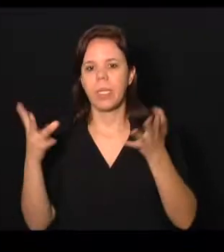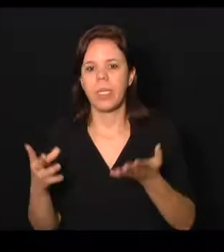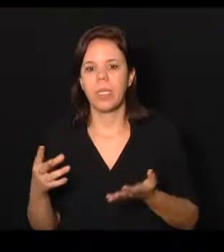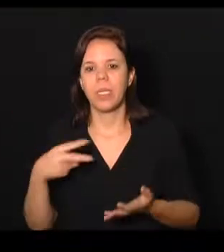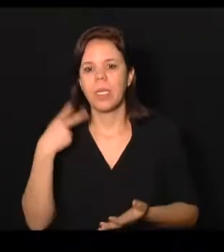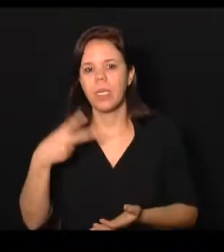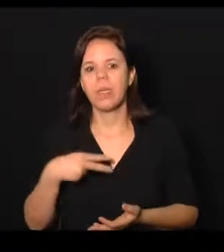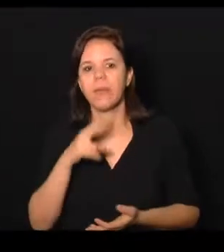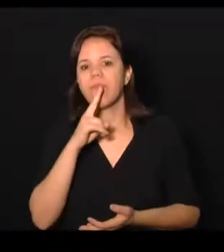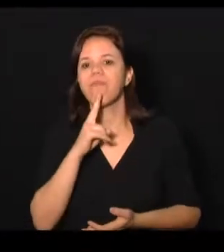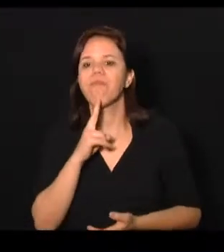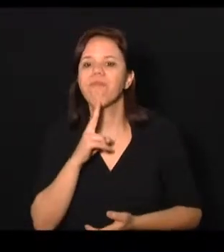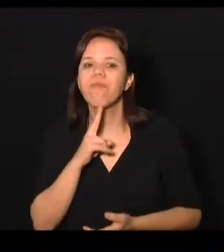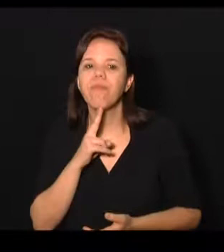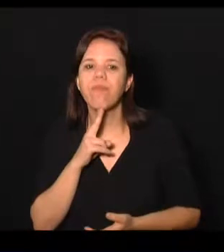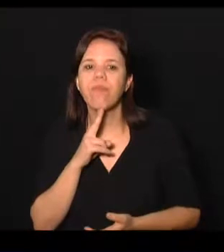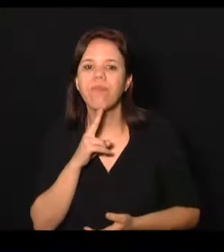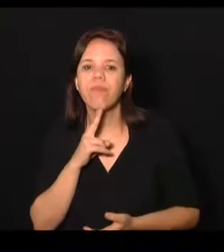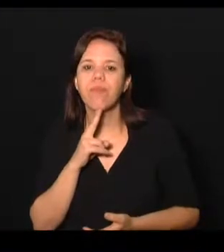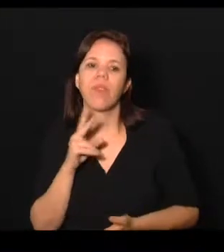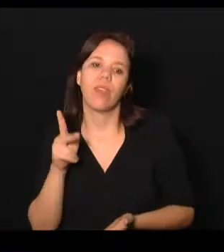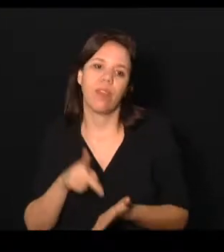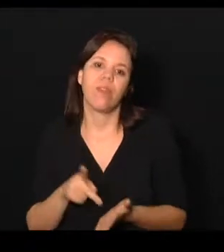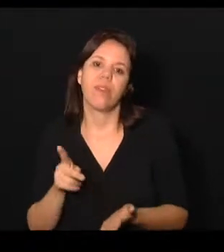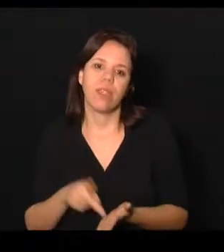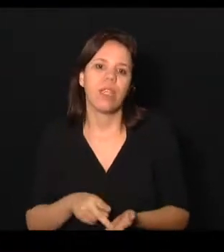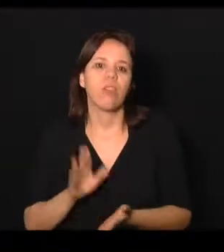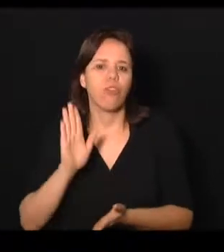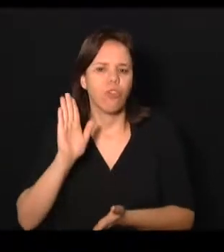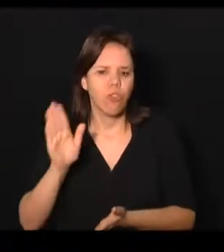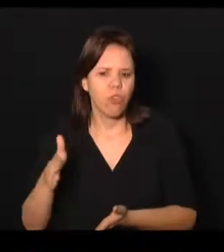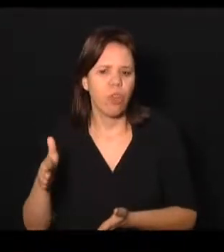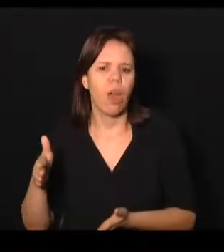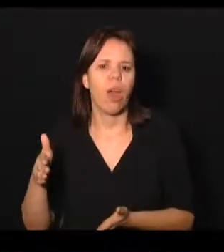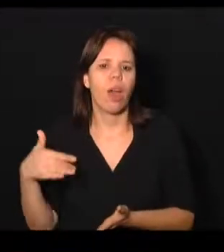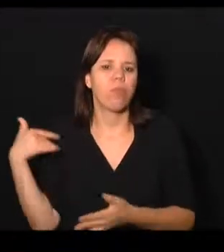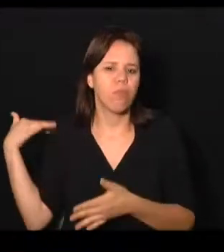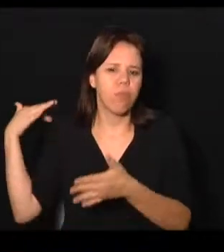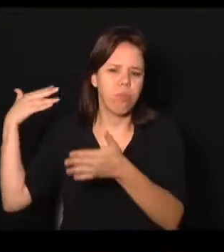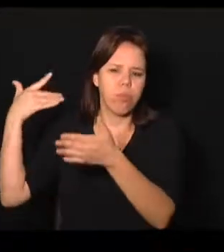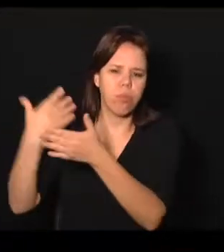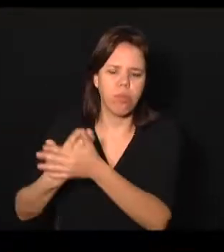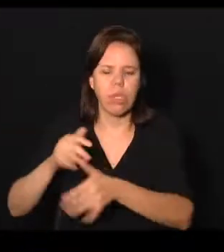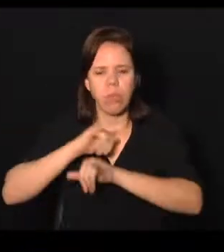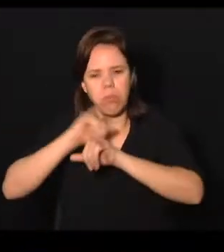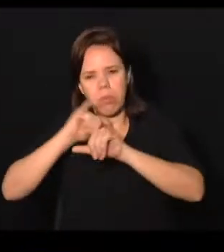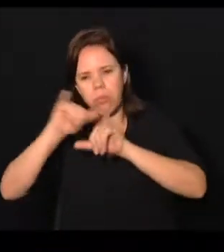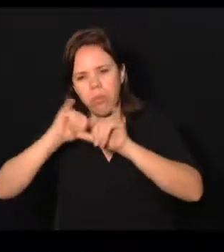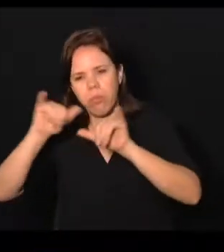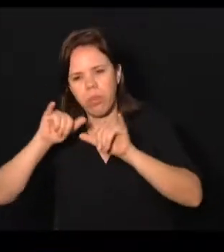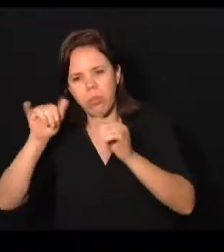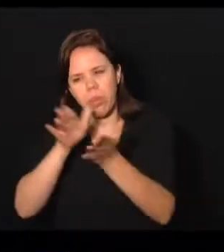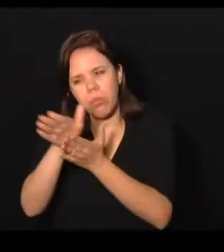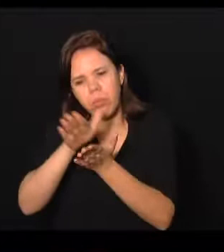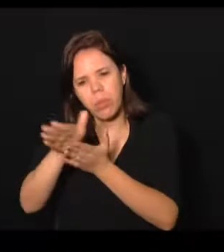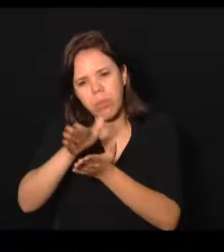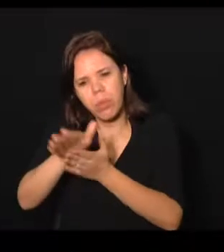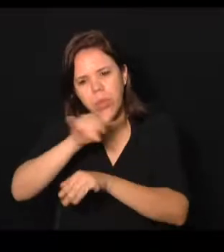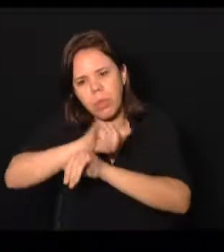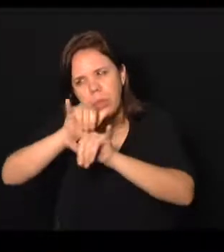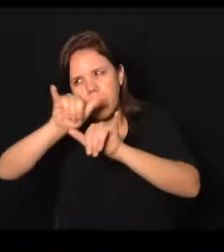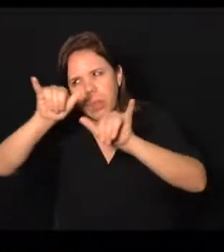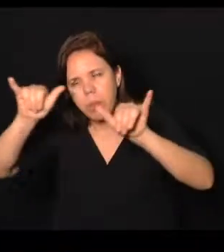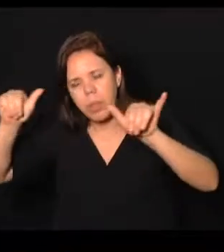do vereador Nelson Ossi, que na verdade já vem junto com a gente numa campanha já há algum tempo, né,